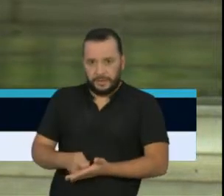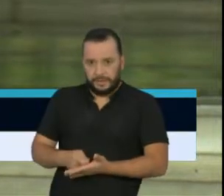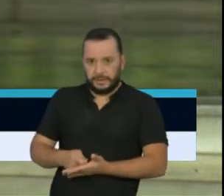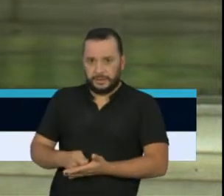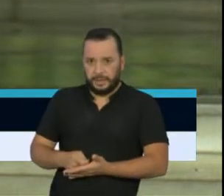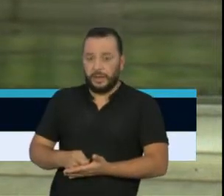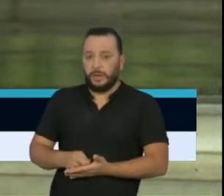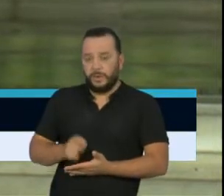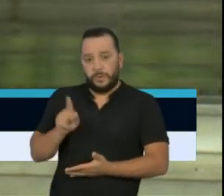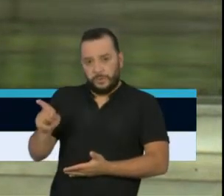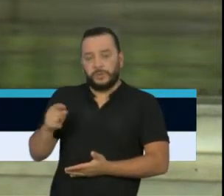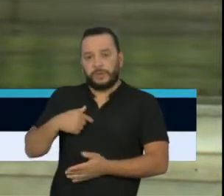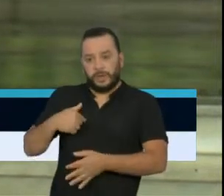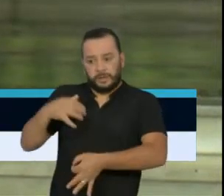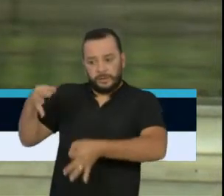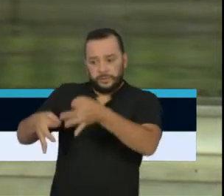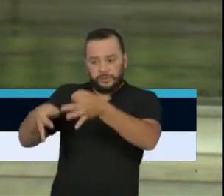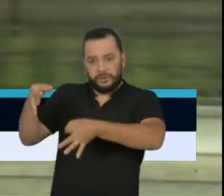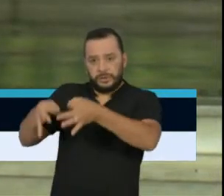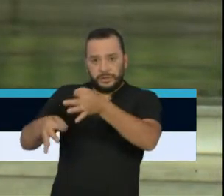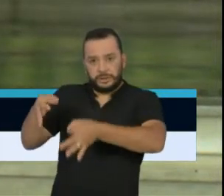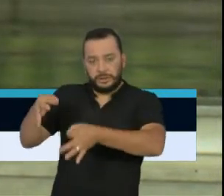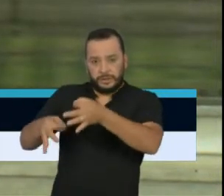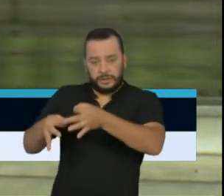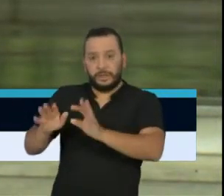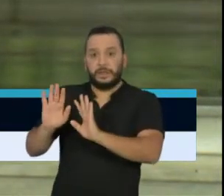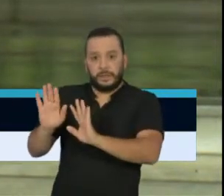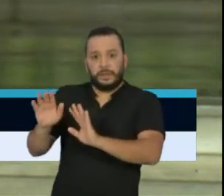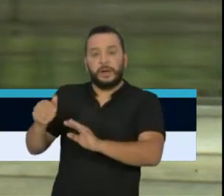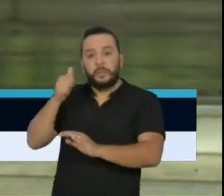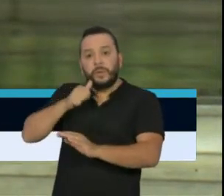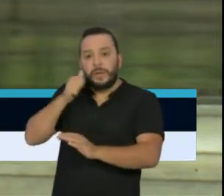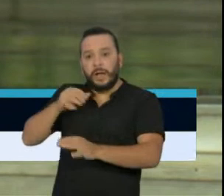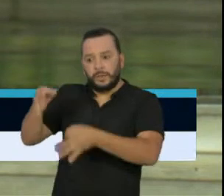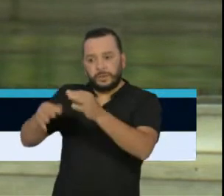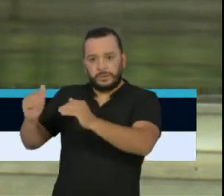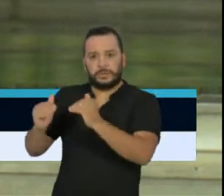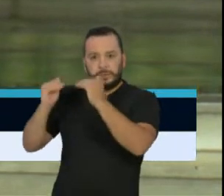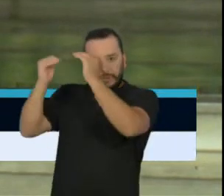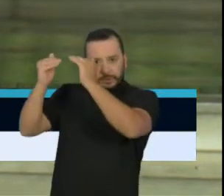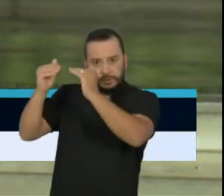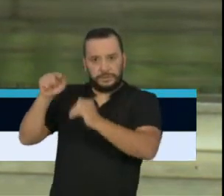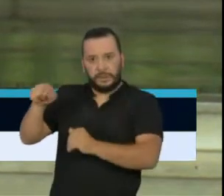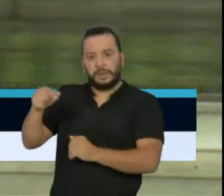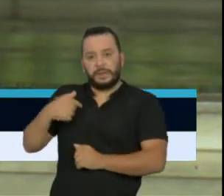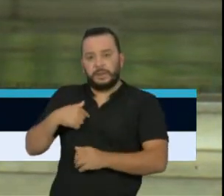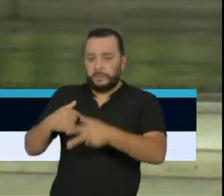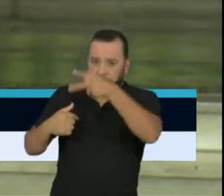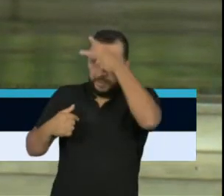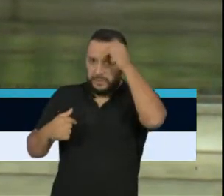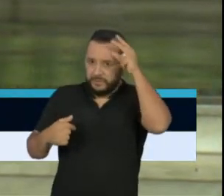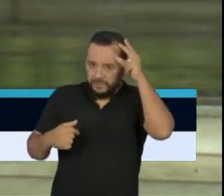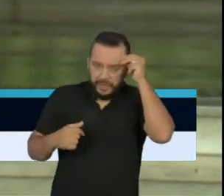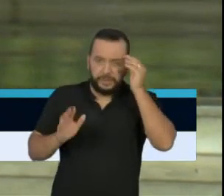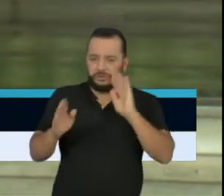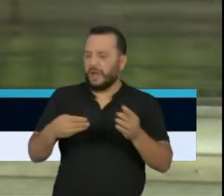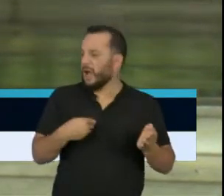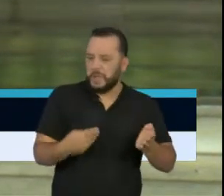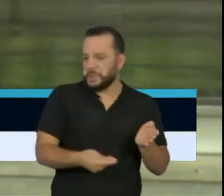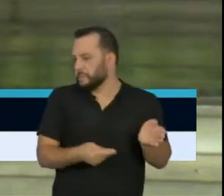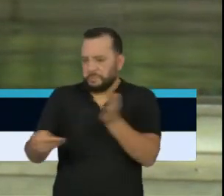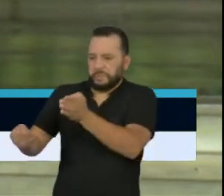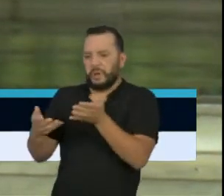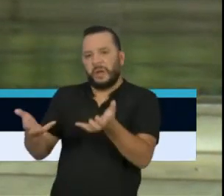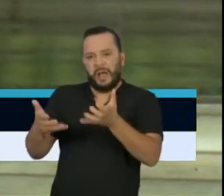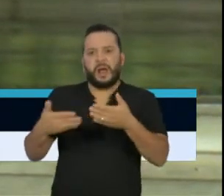uma desembargadora que decidiu judicialmente. O prefeito está no seu direito de recorrer, evidentemente.